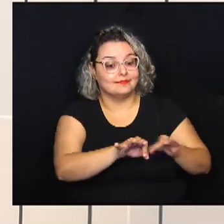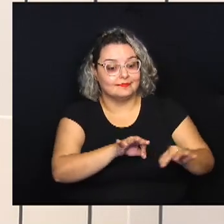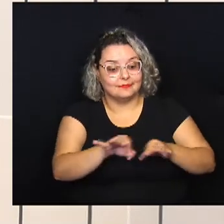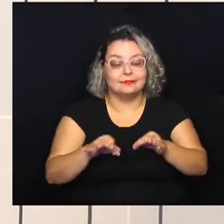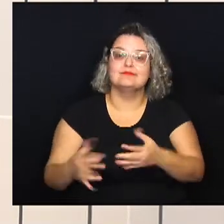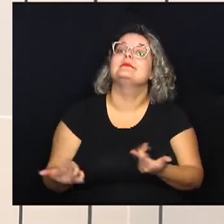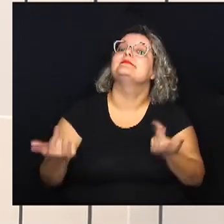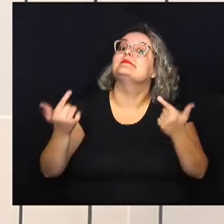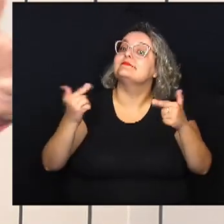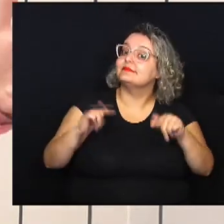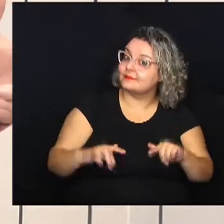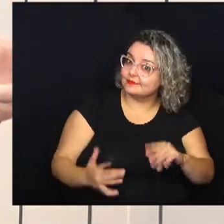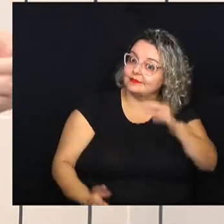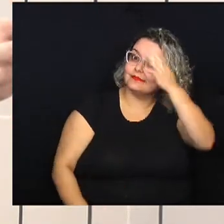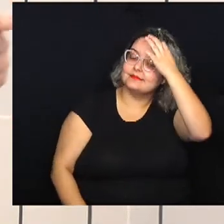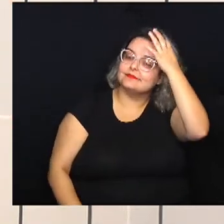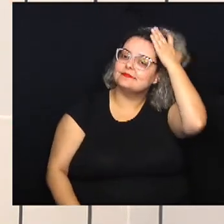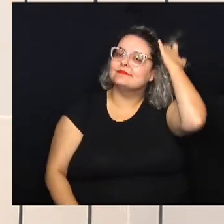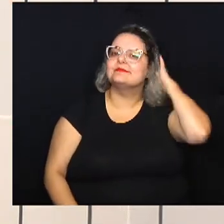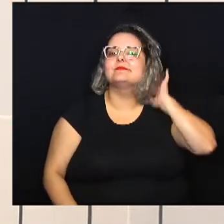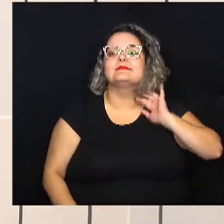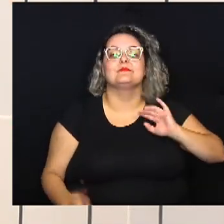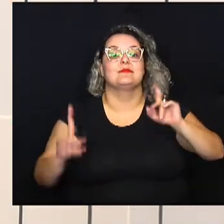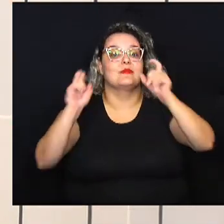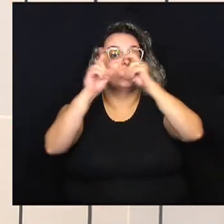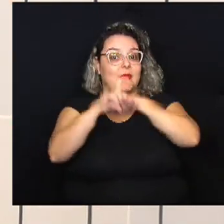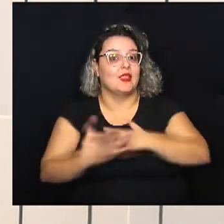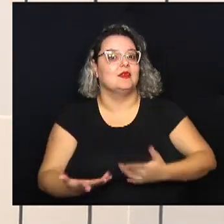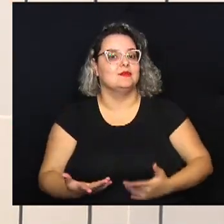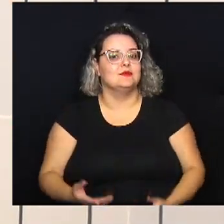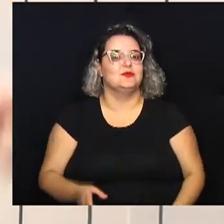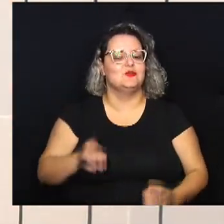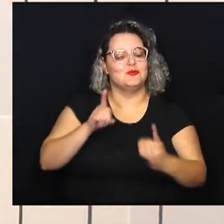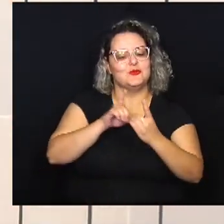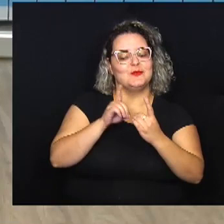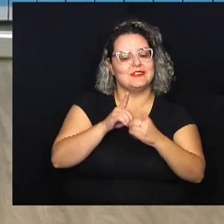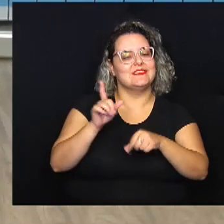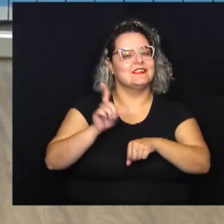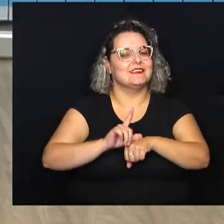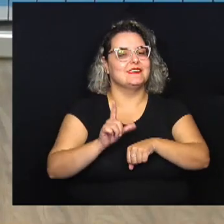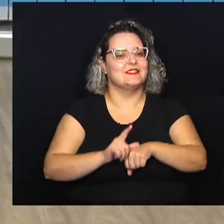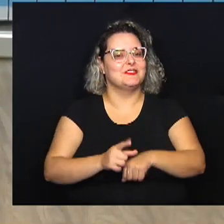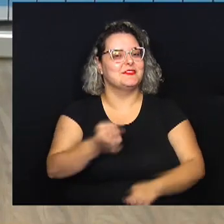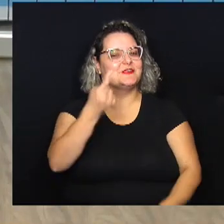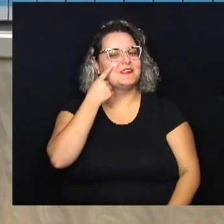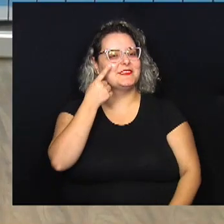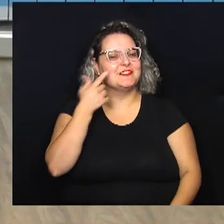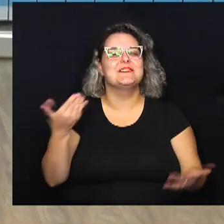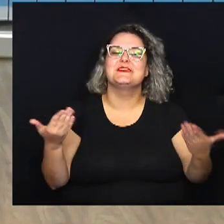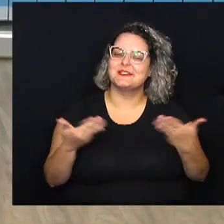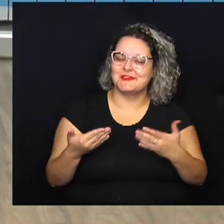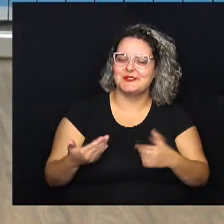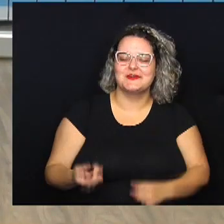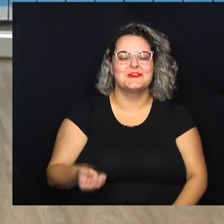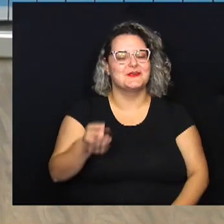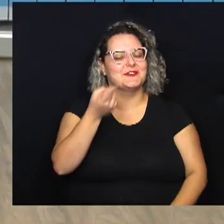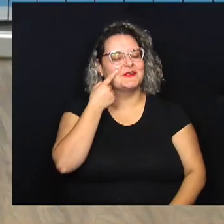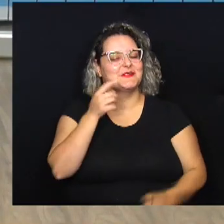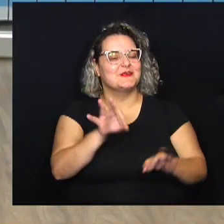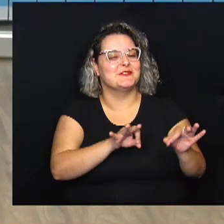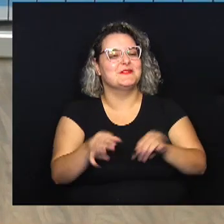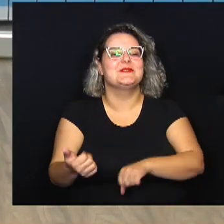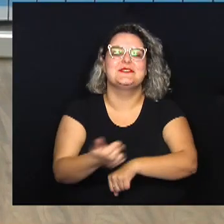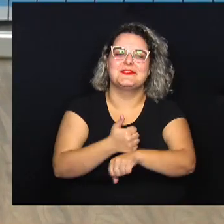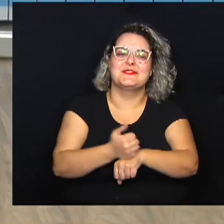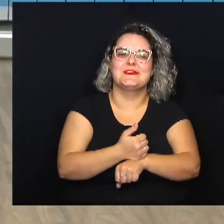do ambiente. Então, sobre os desafios de um atendente de loja, você acompanha a partir de agora o nosso quadro Se